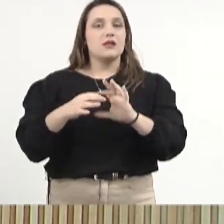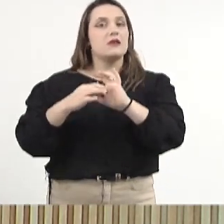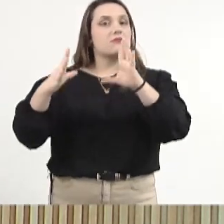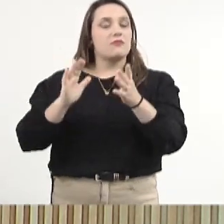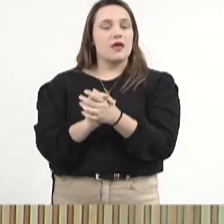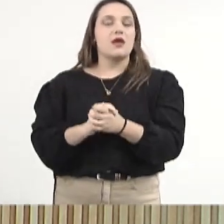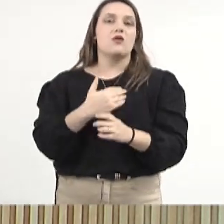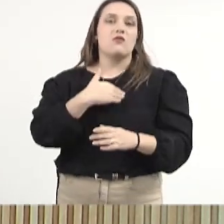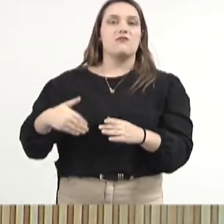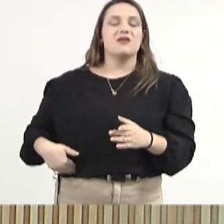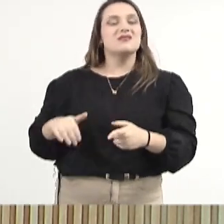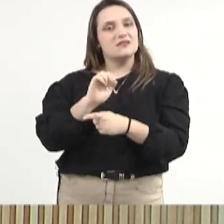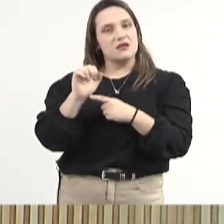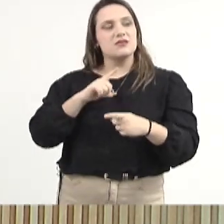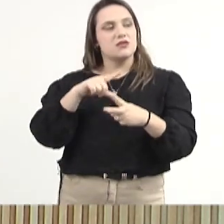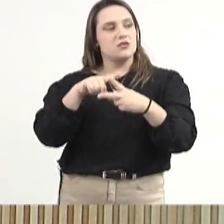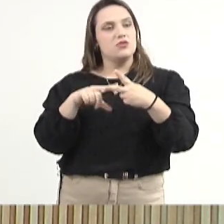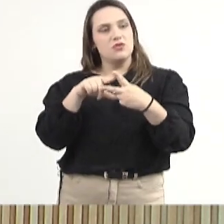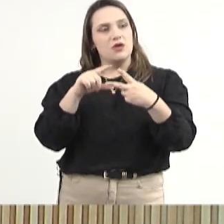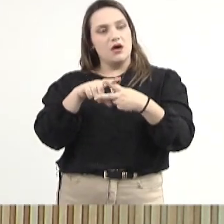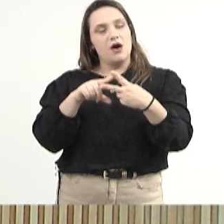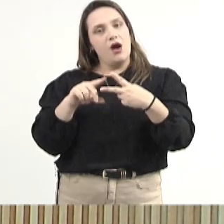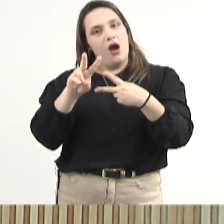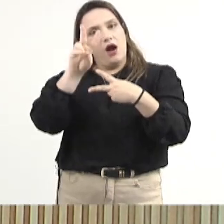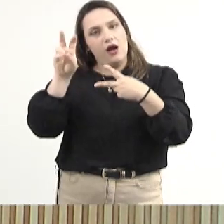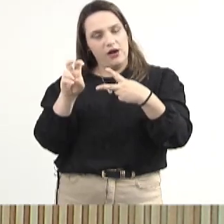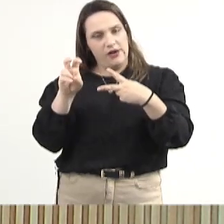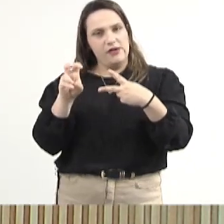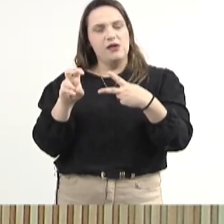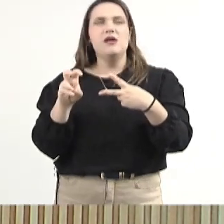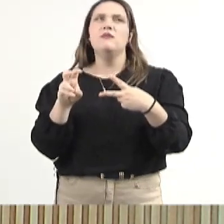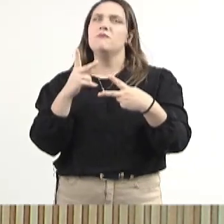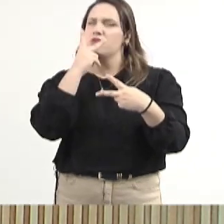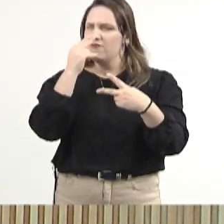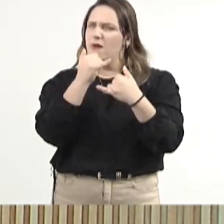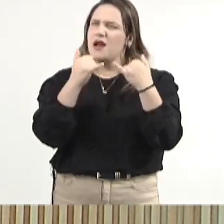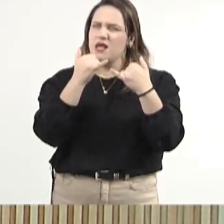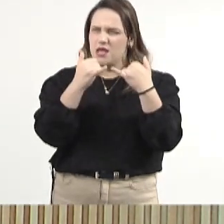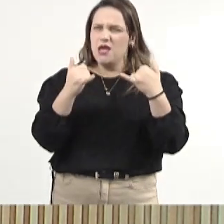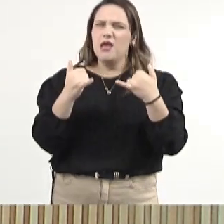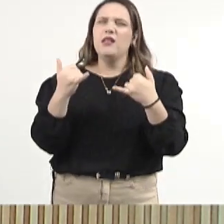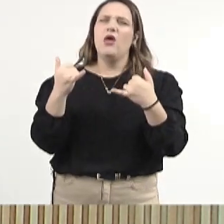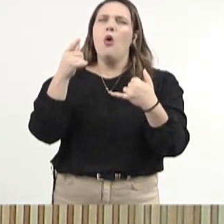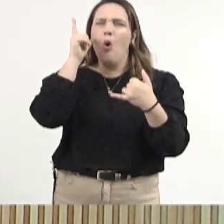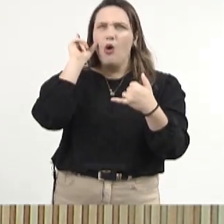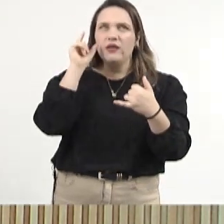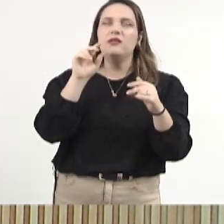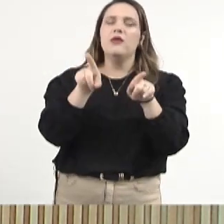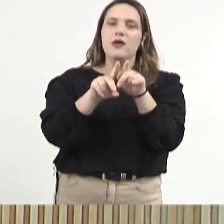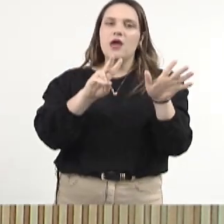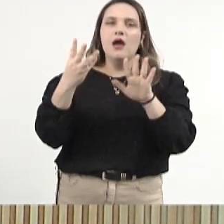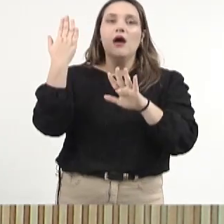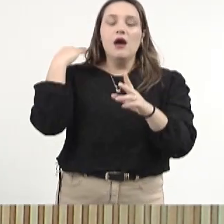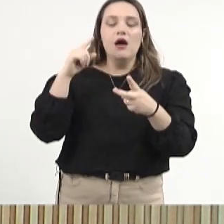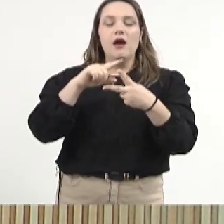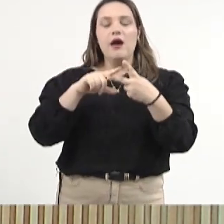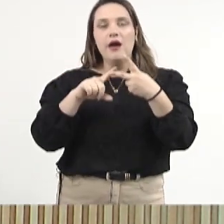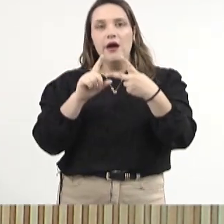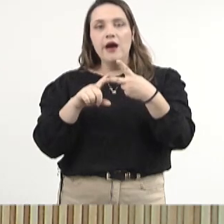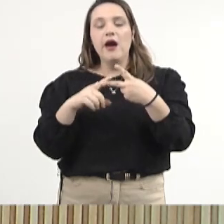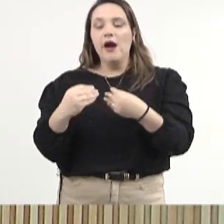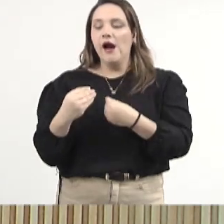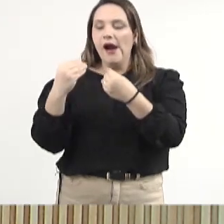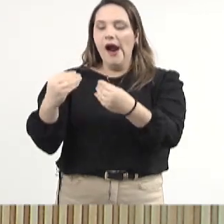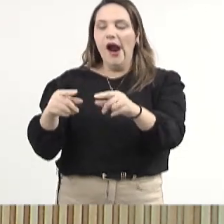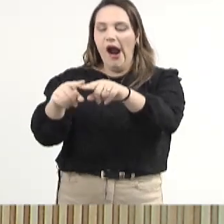governo do estado. Nós tivemos 2 situações semelhantes também a essa, uma ontem e outra na semana passada, e que autoriza o Poder Executivo a doar um